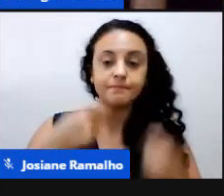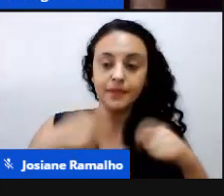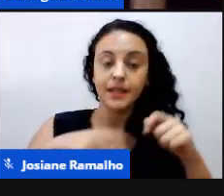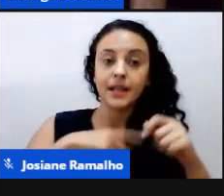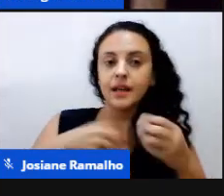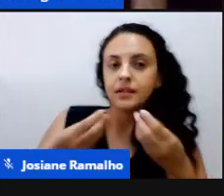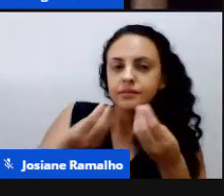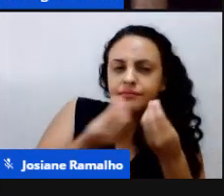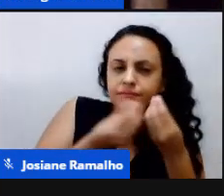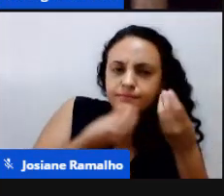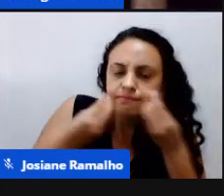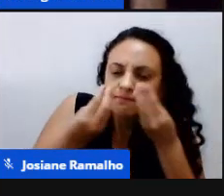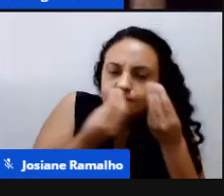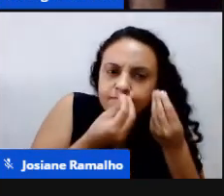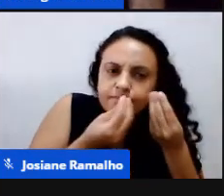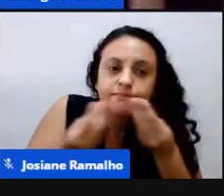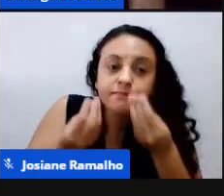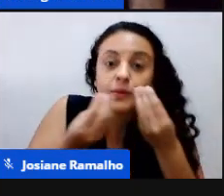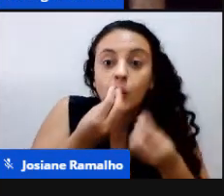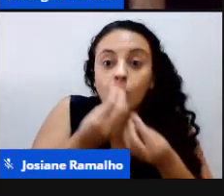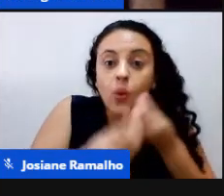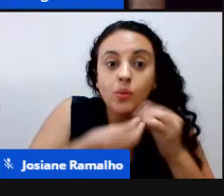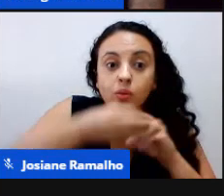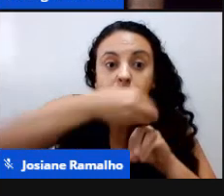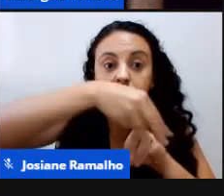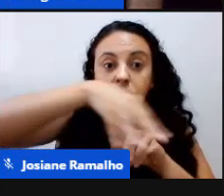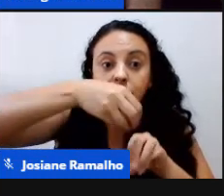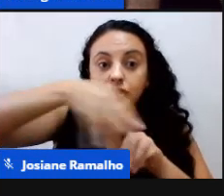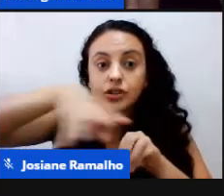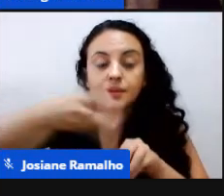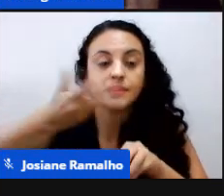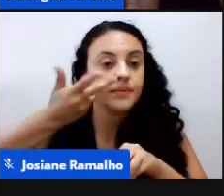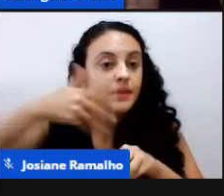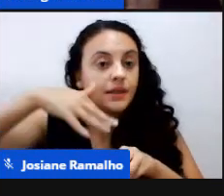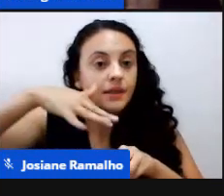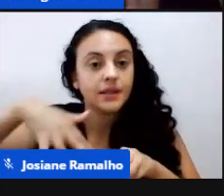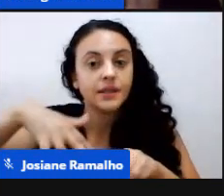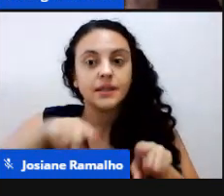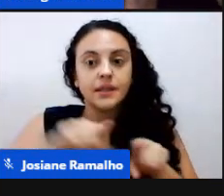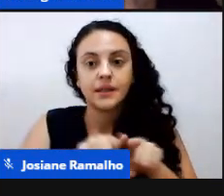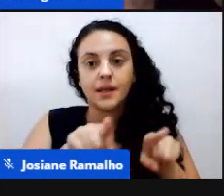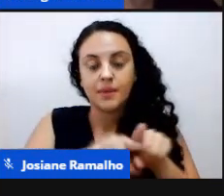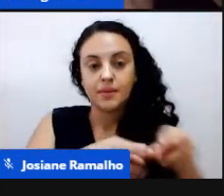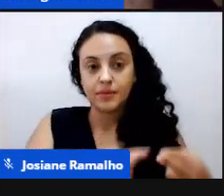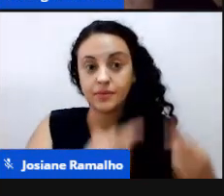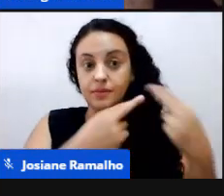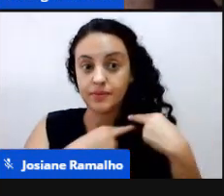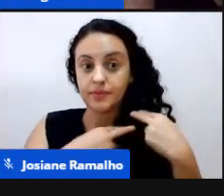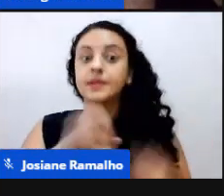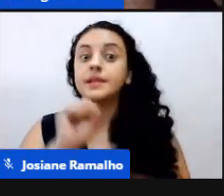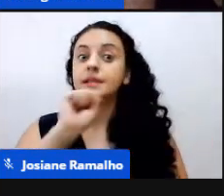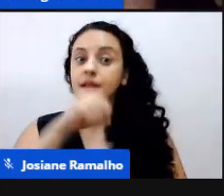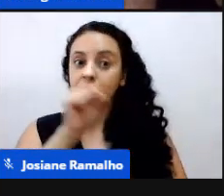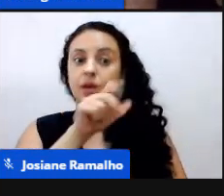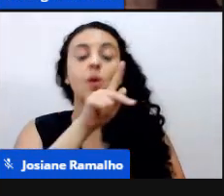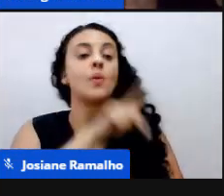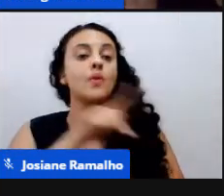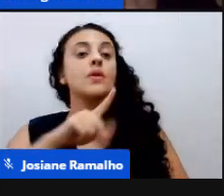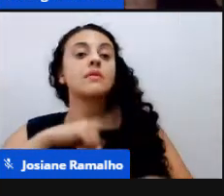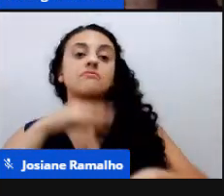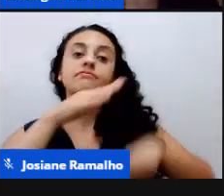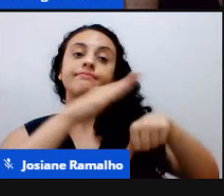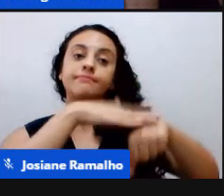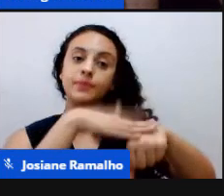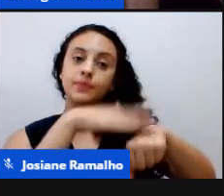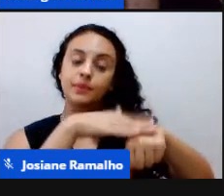estar transmitindo isso para as crianças e para os responsáveis. Isso porque é a autonomia dele, né, Felipe? Ele tem a Exatamente. autonomia da aula dele de saber o que